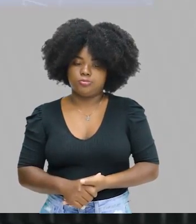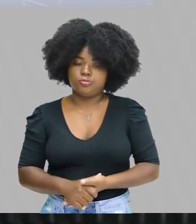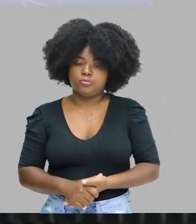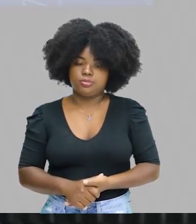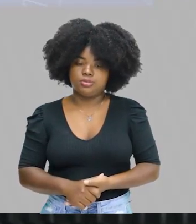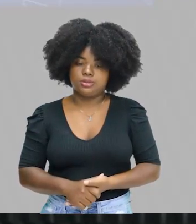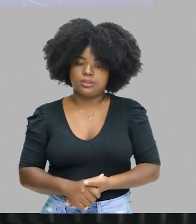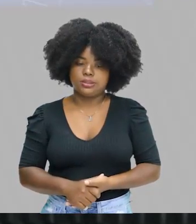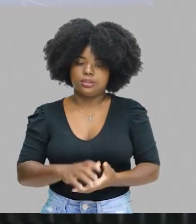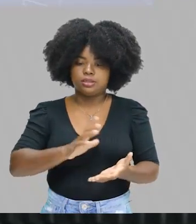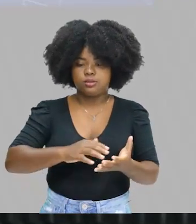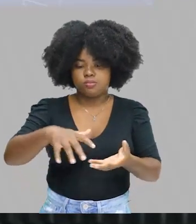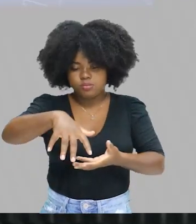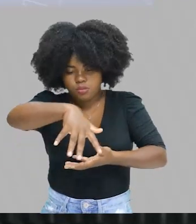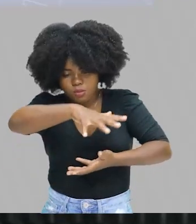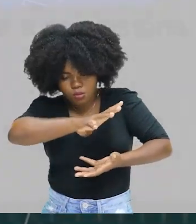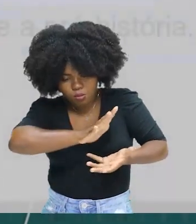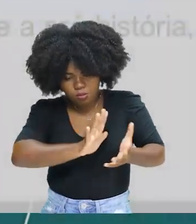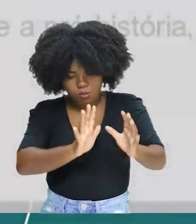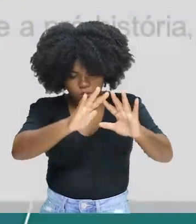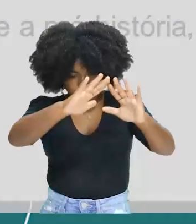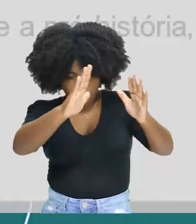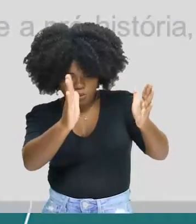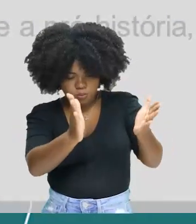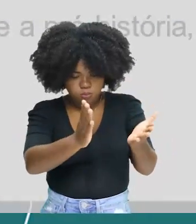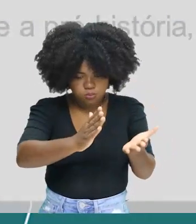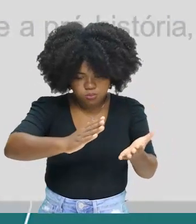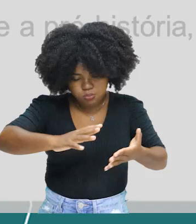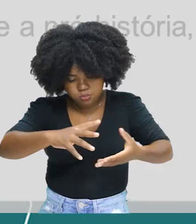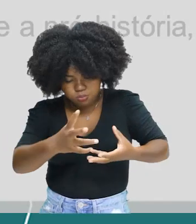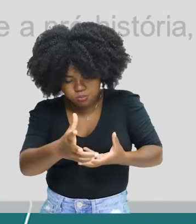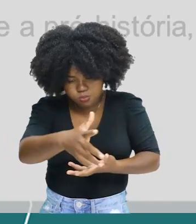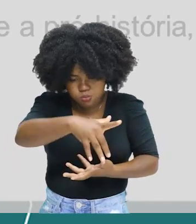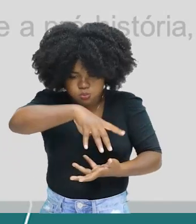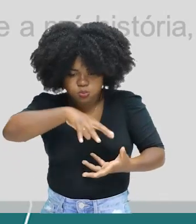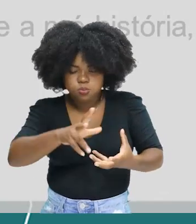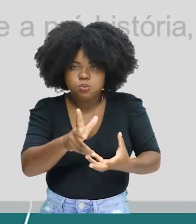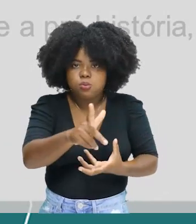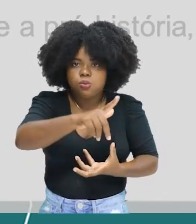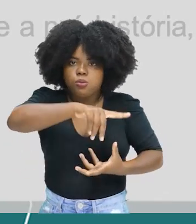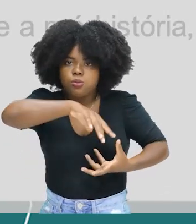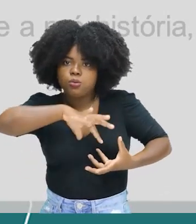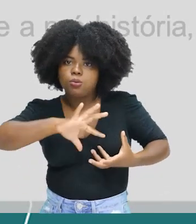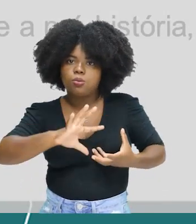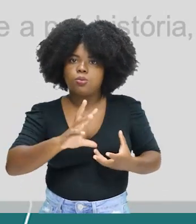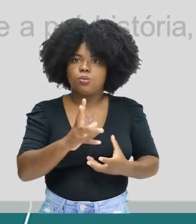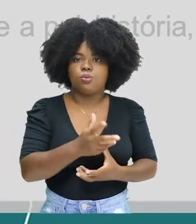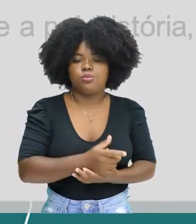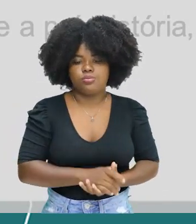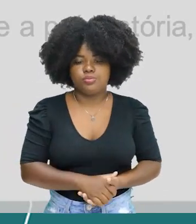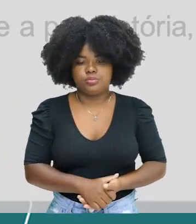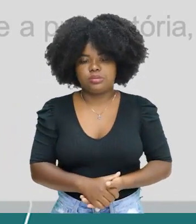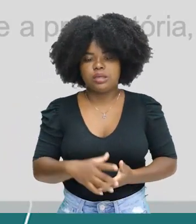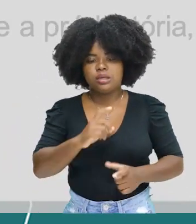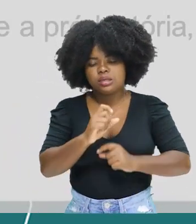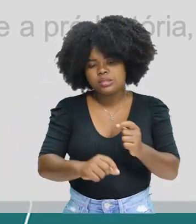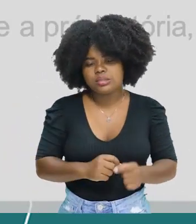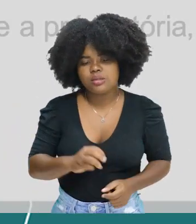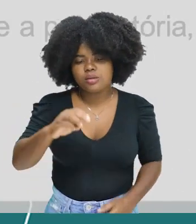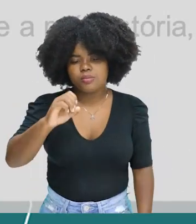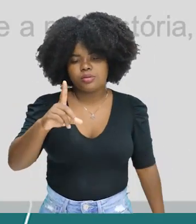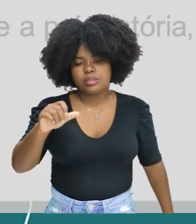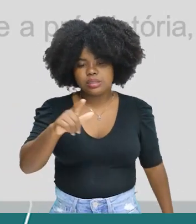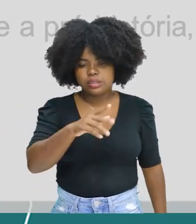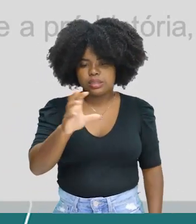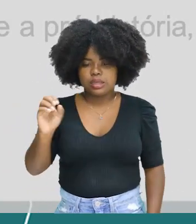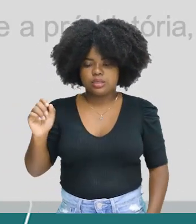Essa parte mais fluida a gente chama de creme na modelagem. A modelagem de materiais plásticos, como argila, gesso, cera,